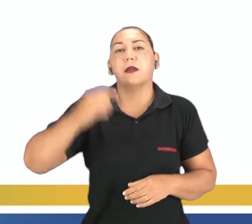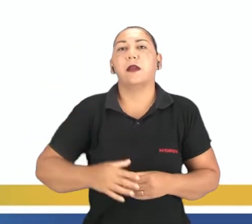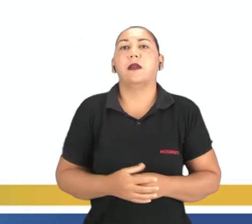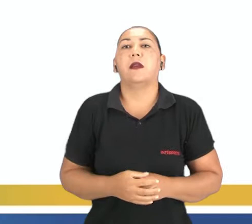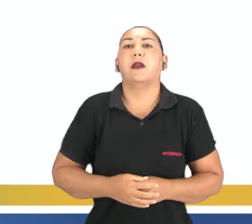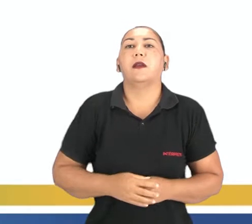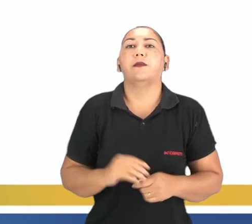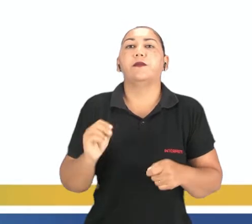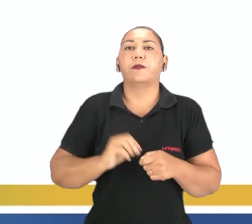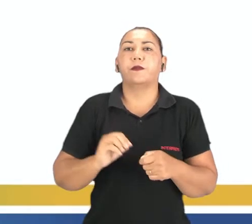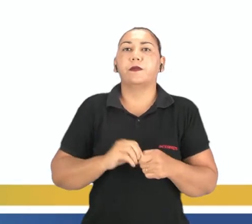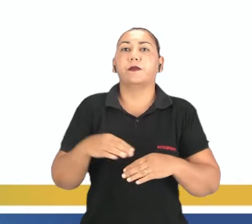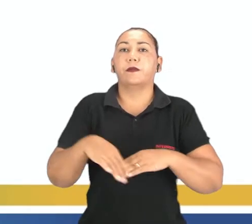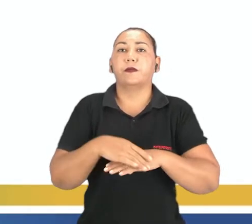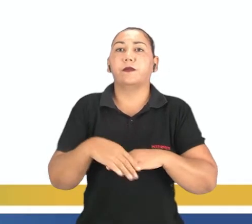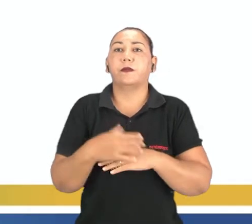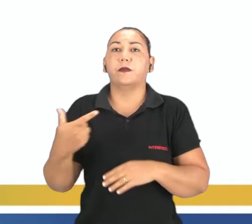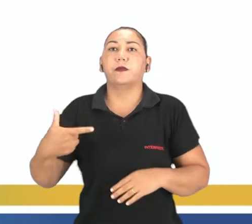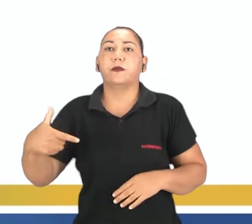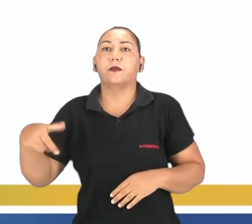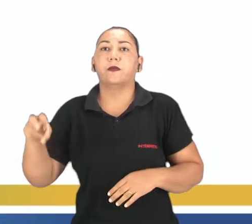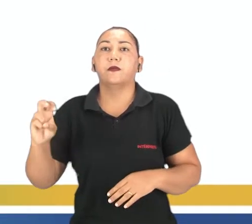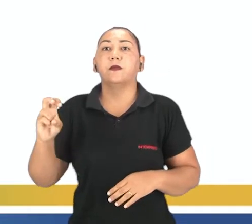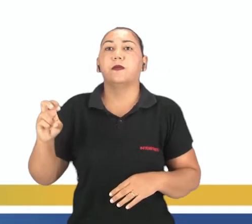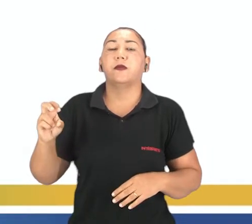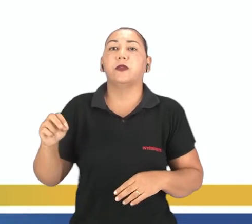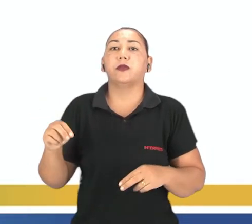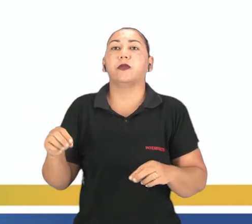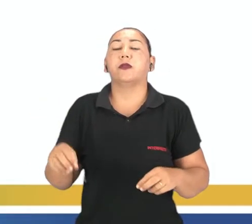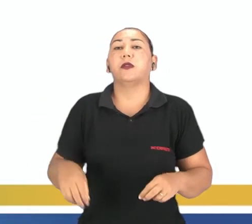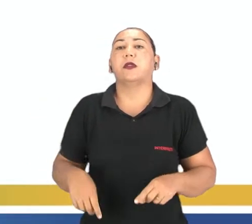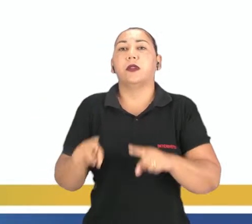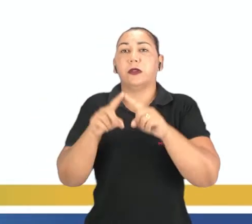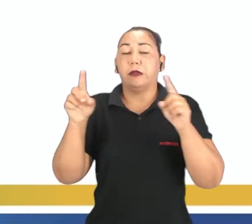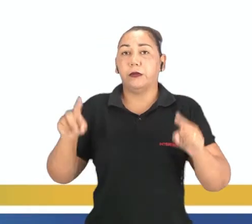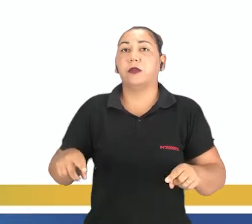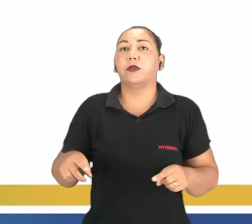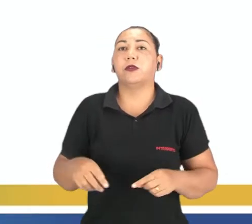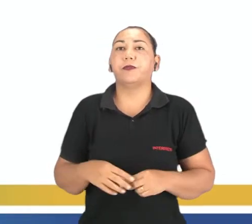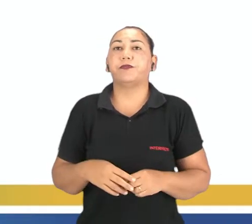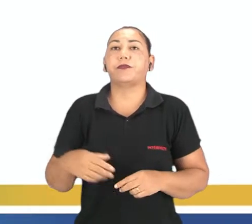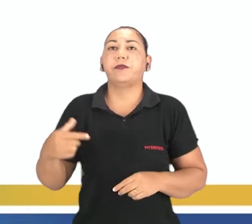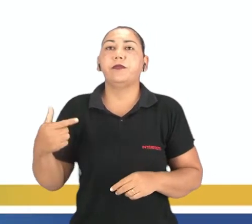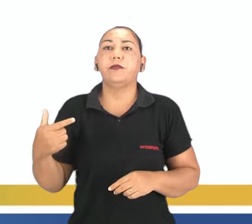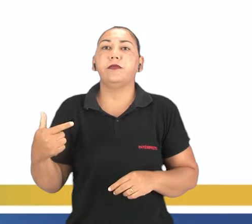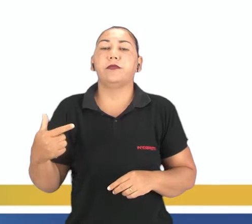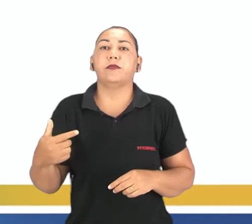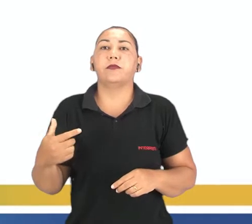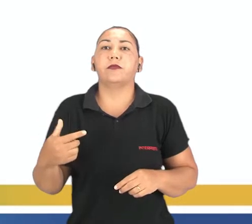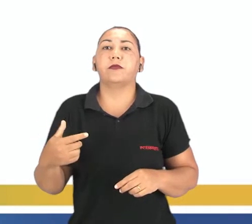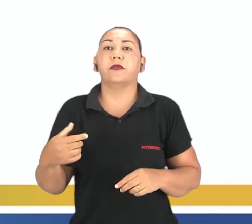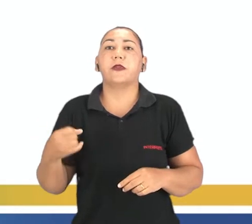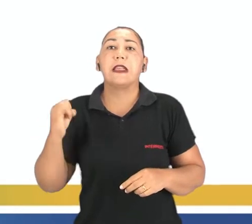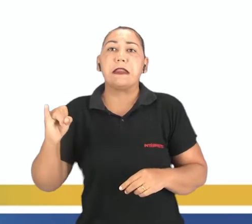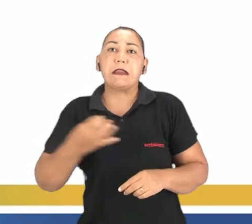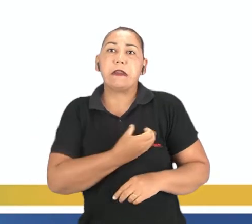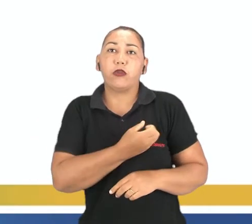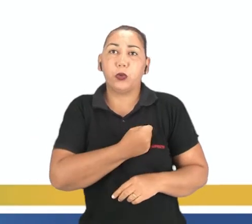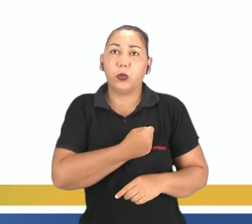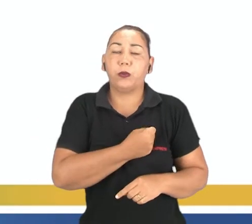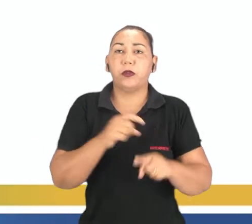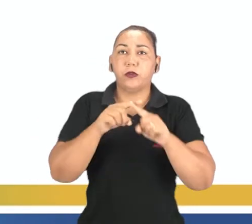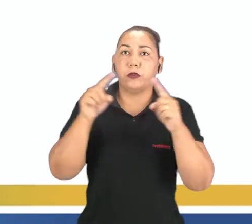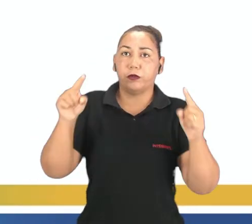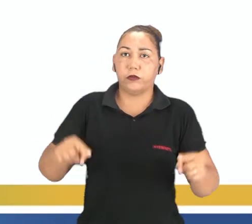funcionários. É produzida aí uma determinada quantidade de sapatos em 10 horas. Acontece que se o número de funcionários for 50,